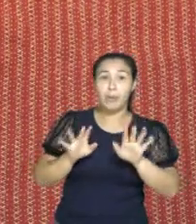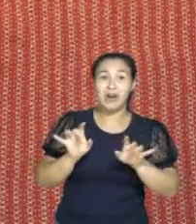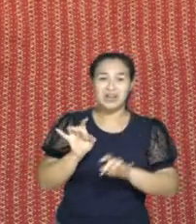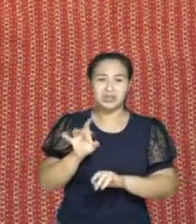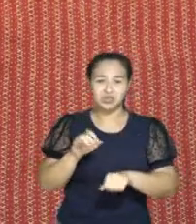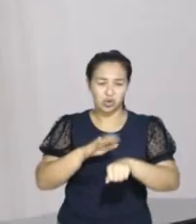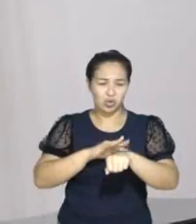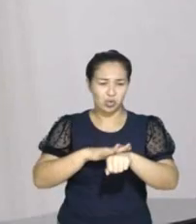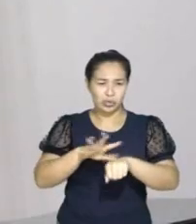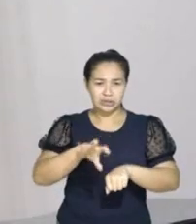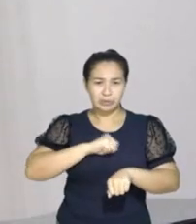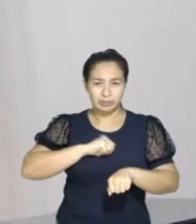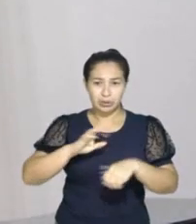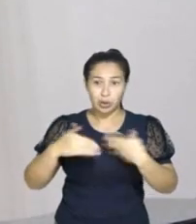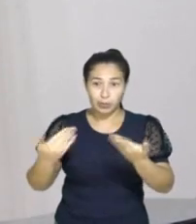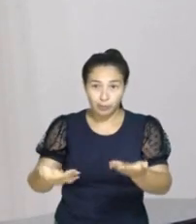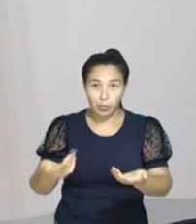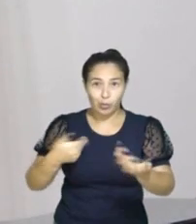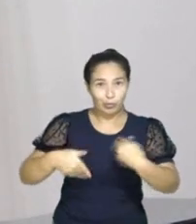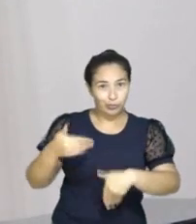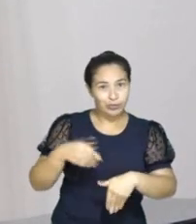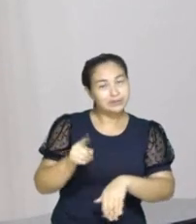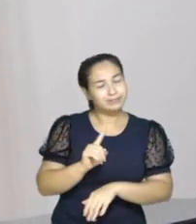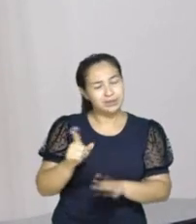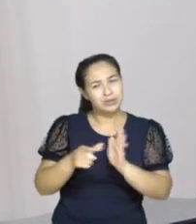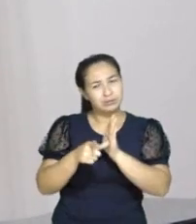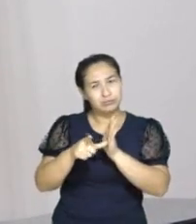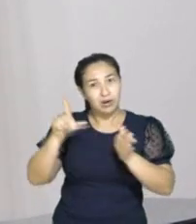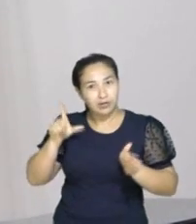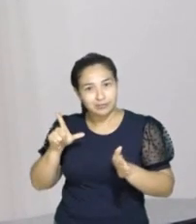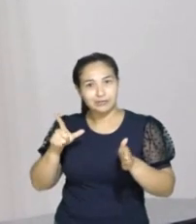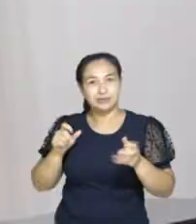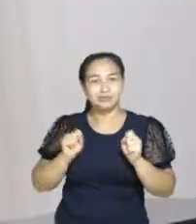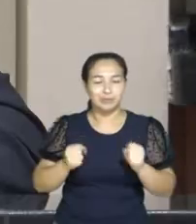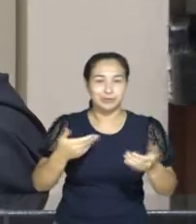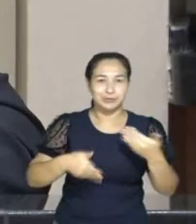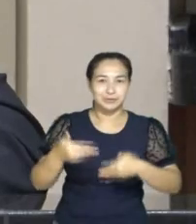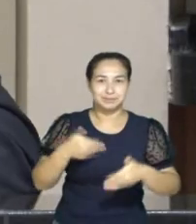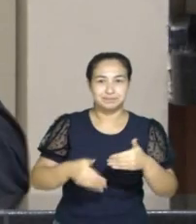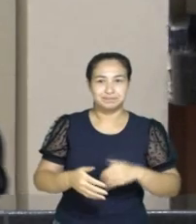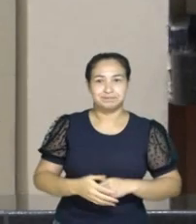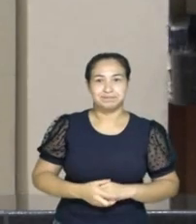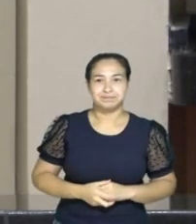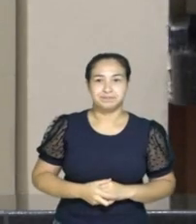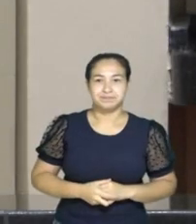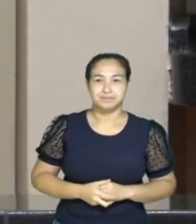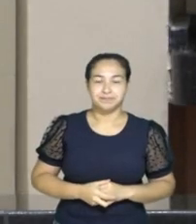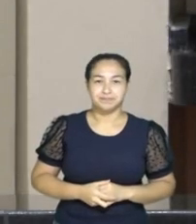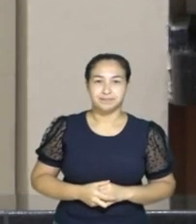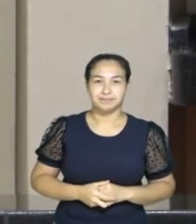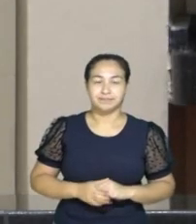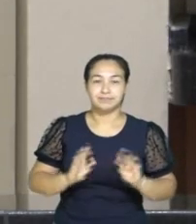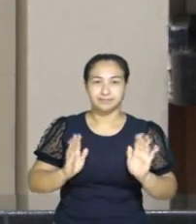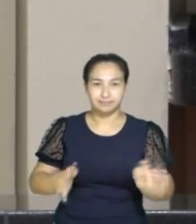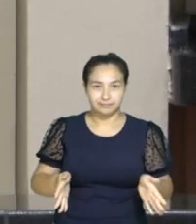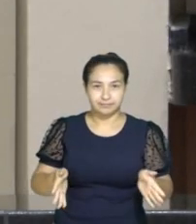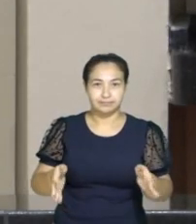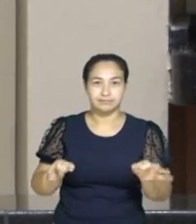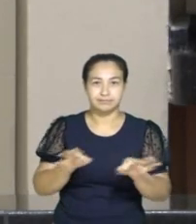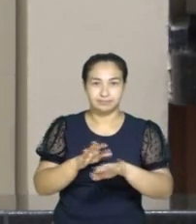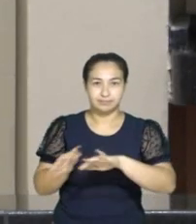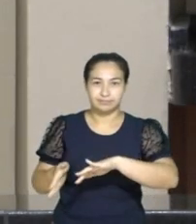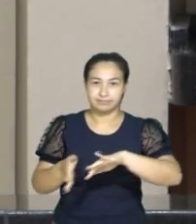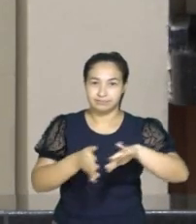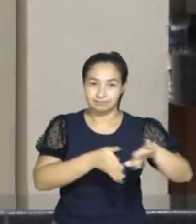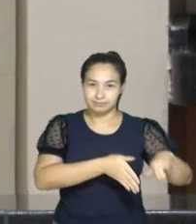obrigado Deputado senhor presidente Muito obrigado feita a manifestação deputado